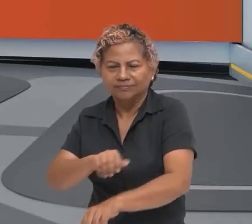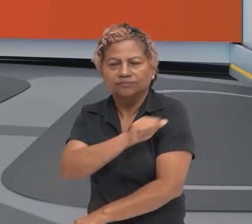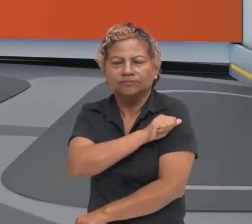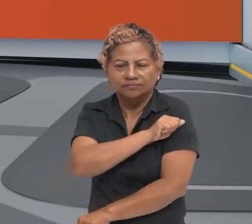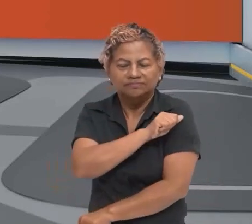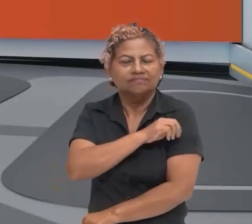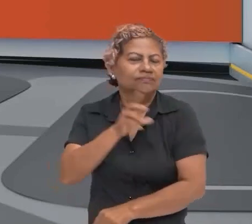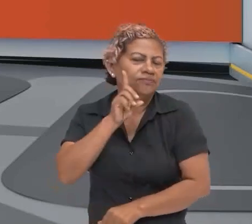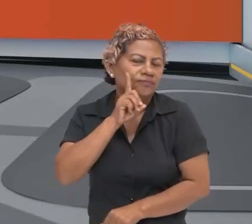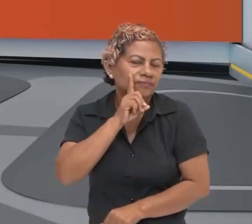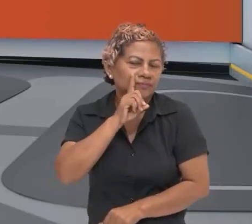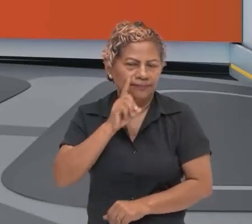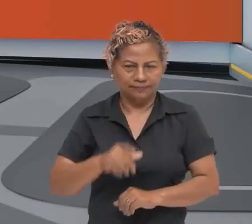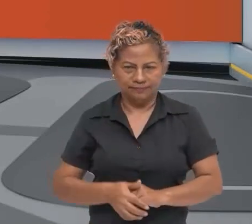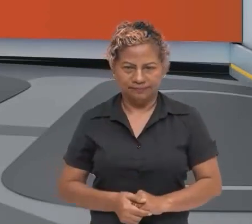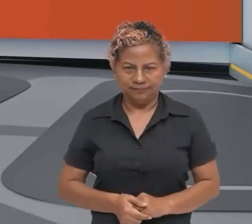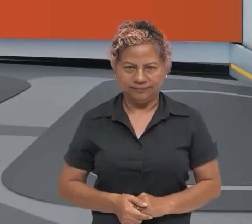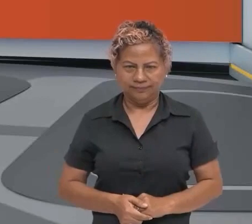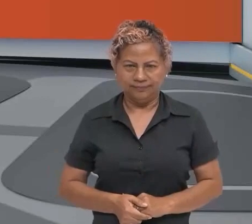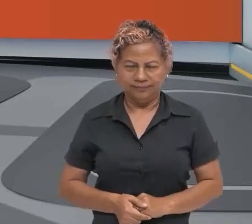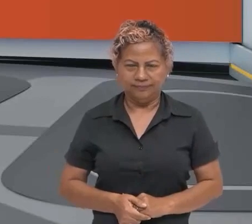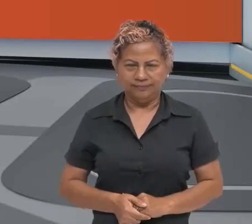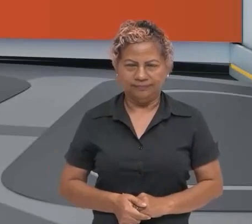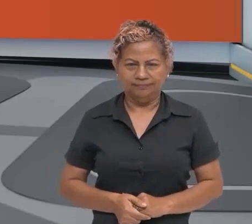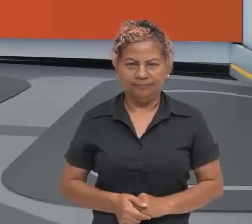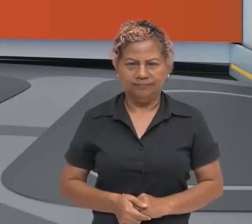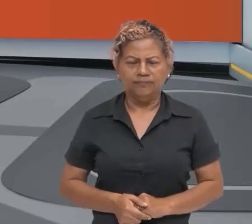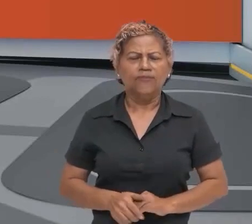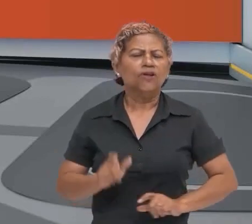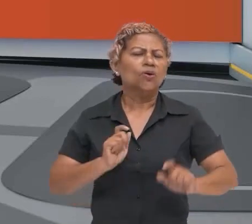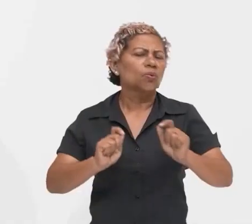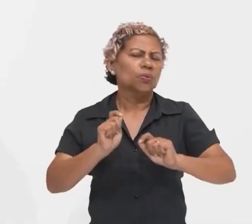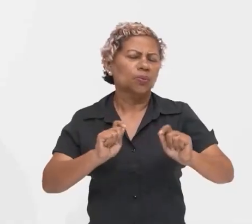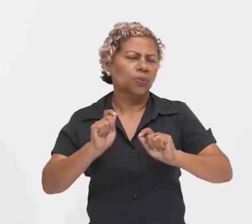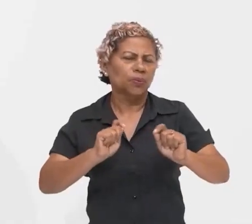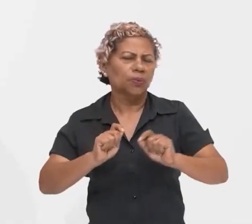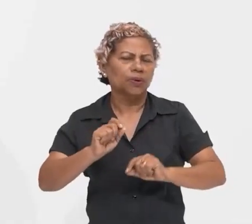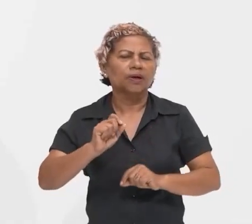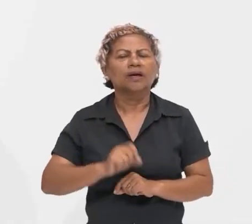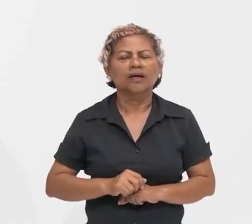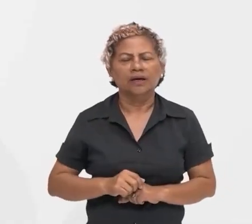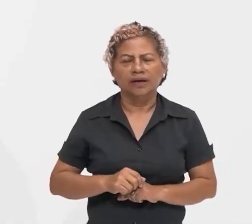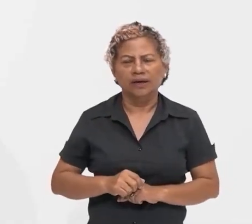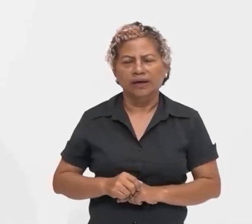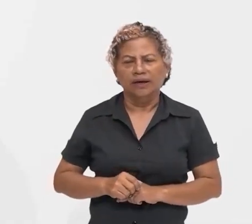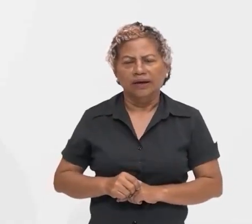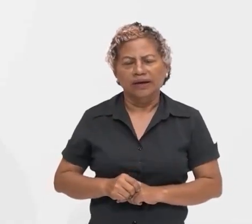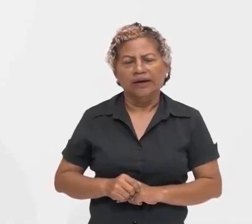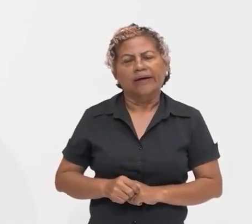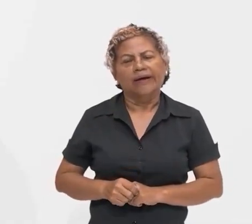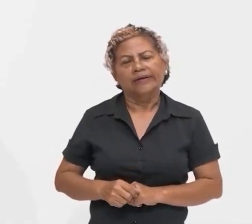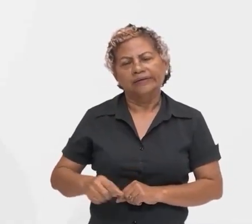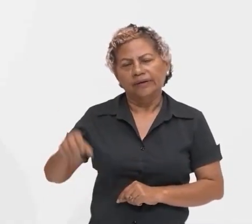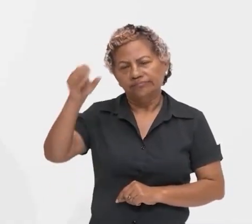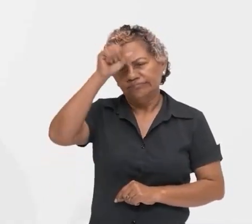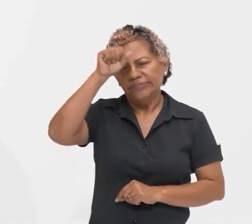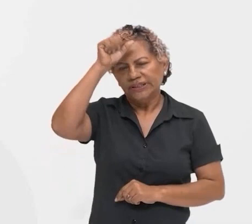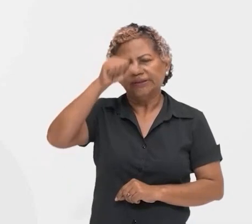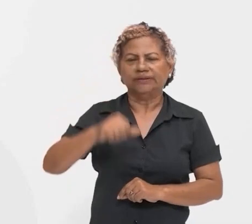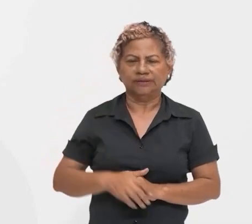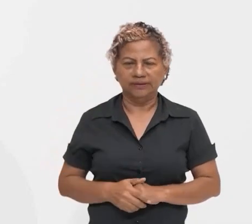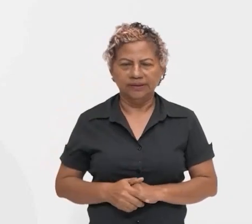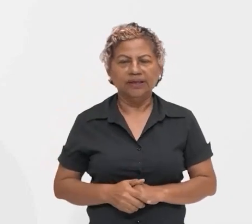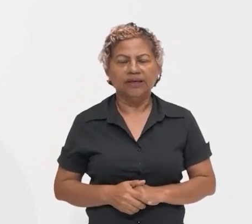no meu dia a dia? Tá? Então, o que é aprendizagem entre pares? Aí, para vocês